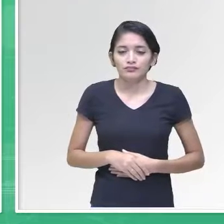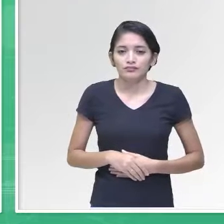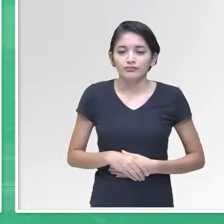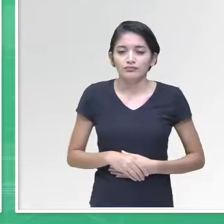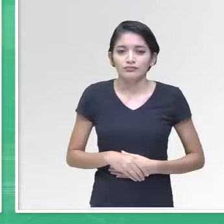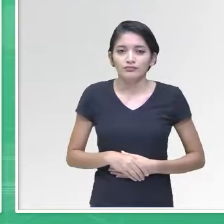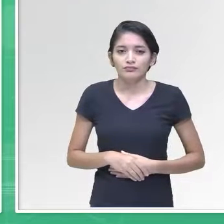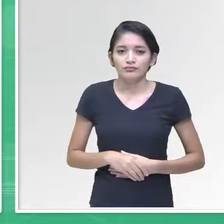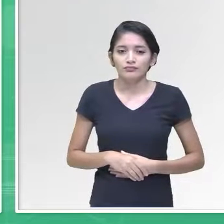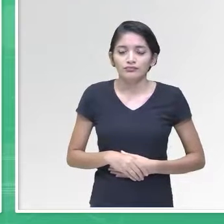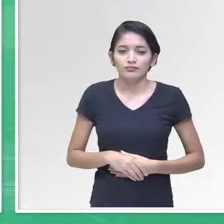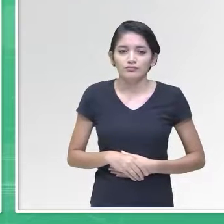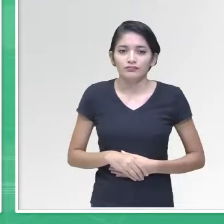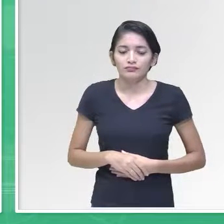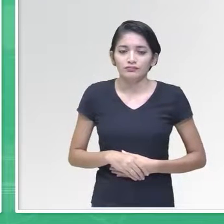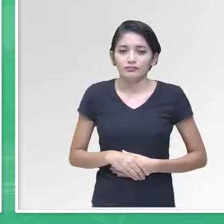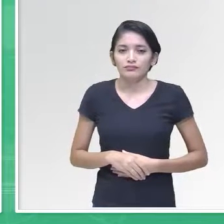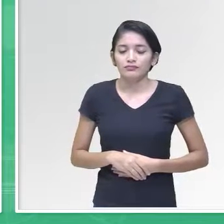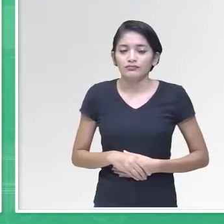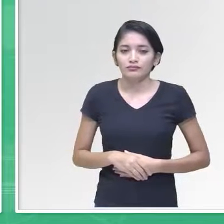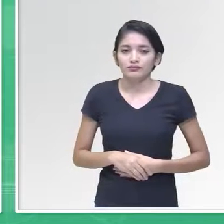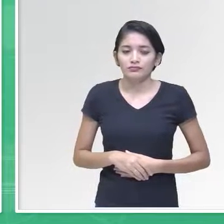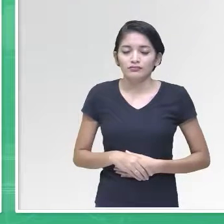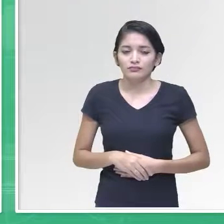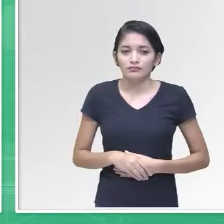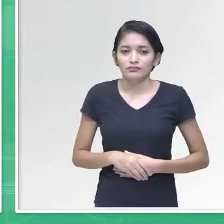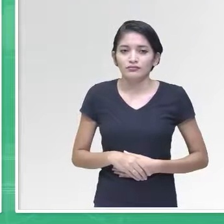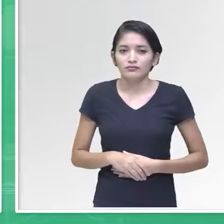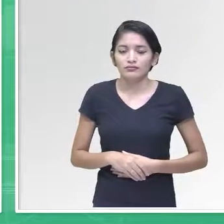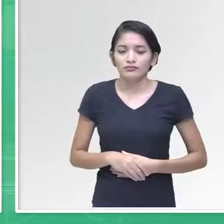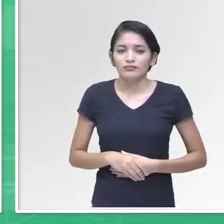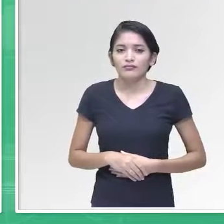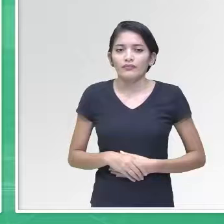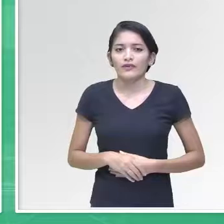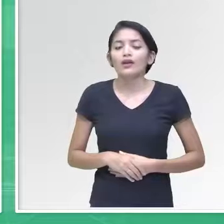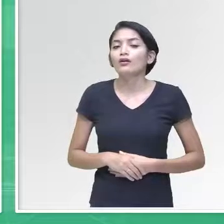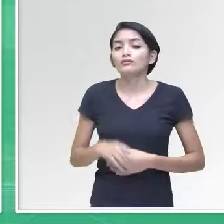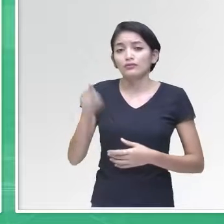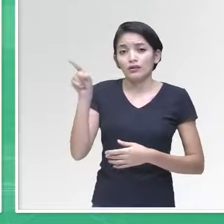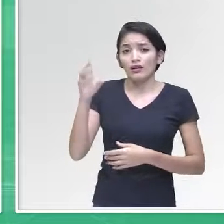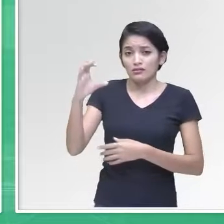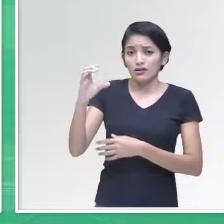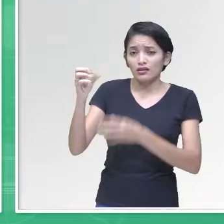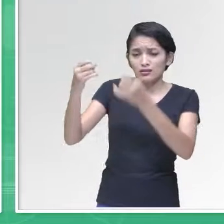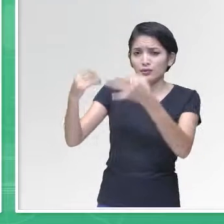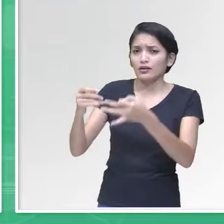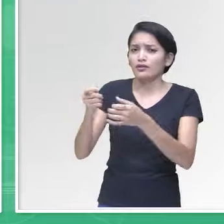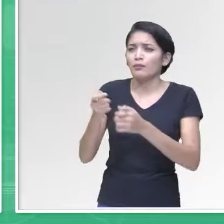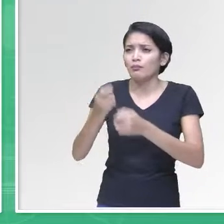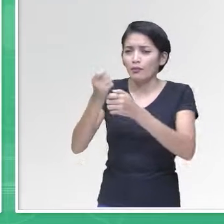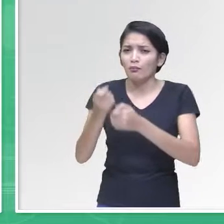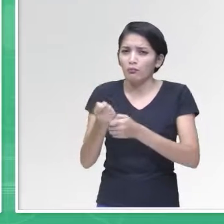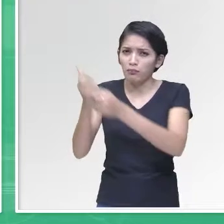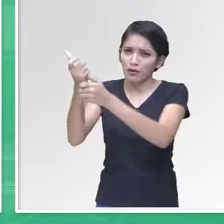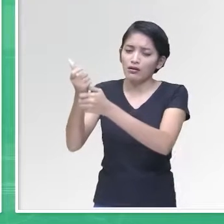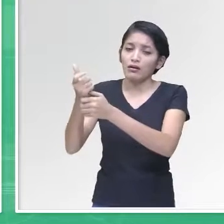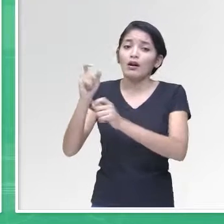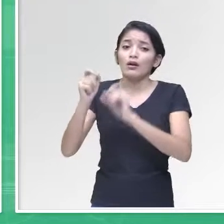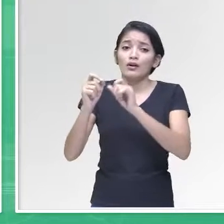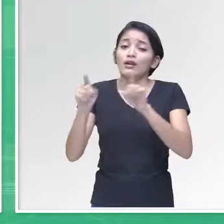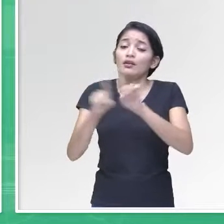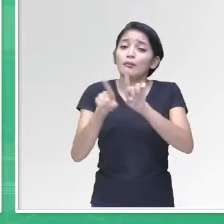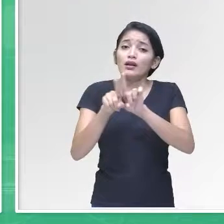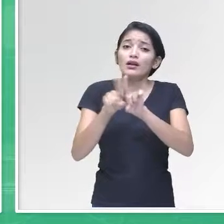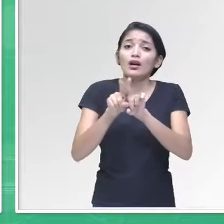que não é a bebida. Ou é a bebida? É a bebida, sim. Aqui ele está falando da bebida. Porque Champagne também é uma cidade da França,